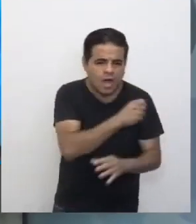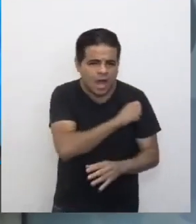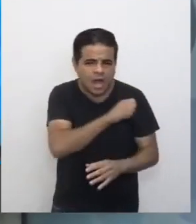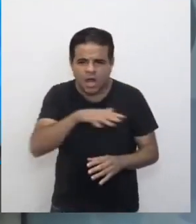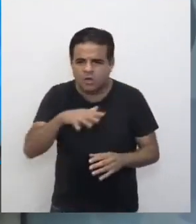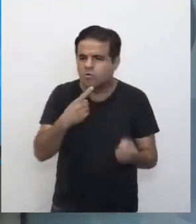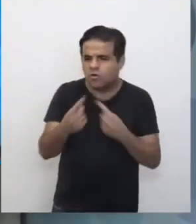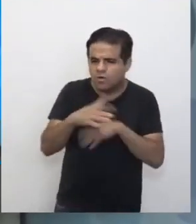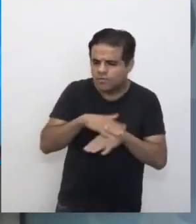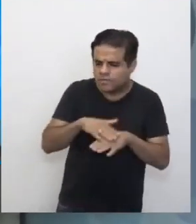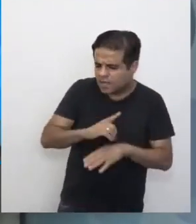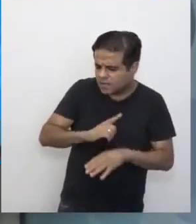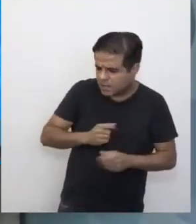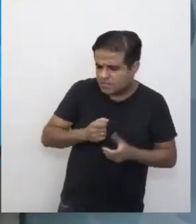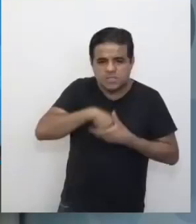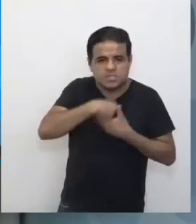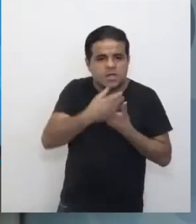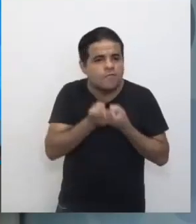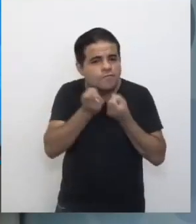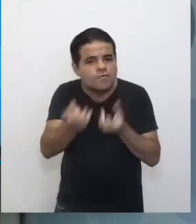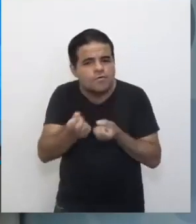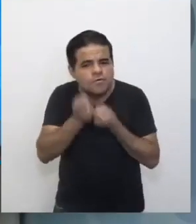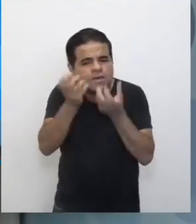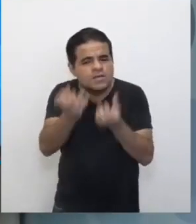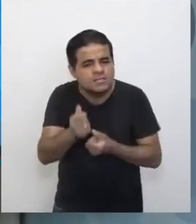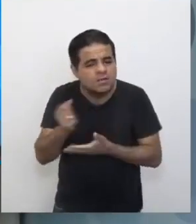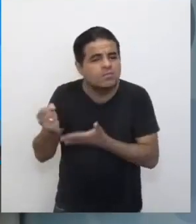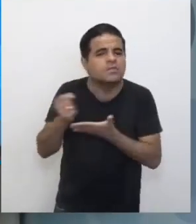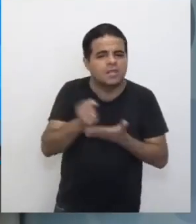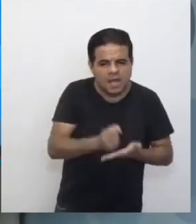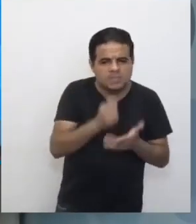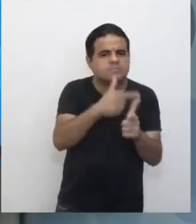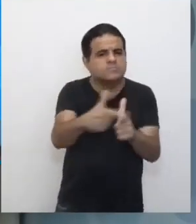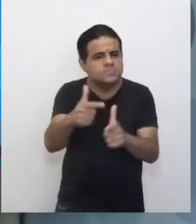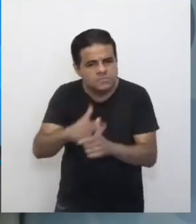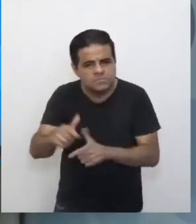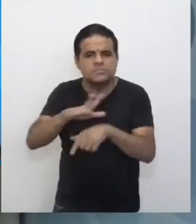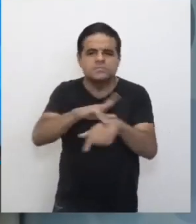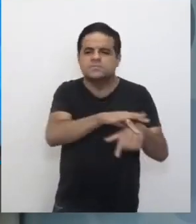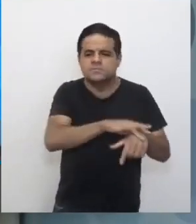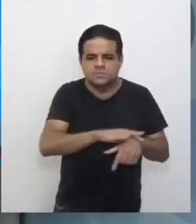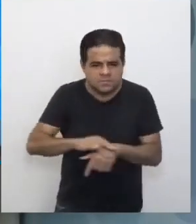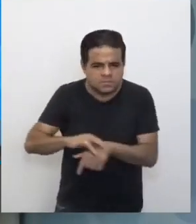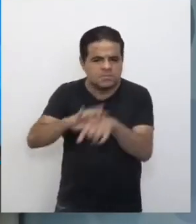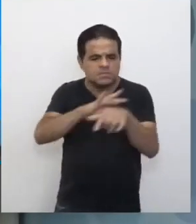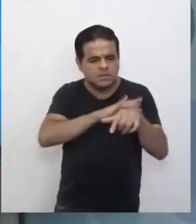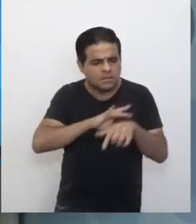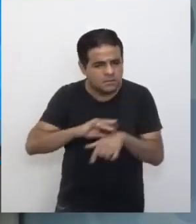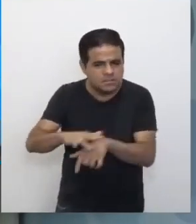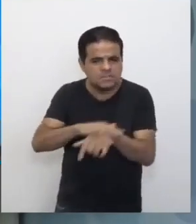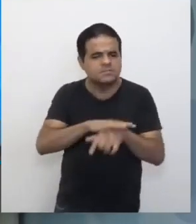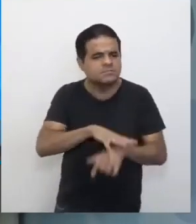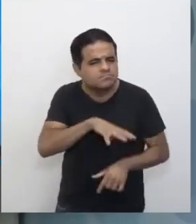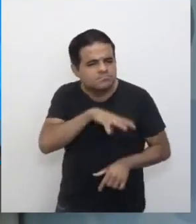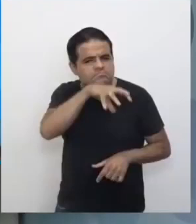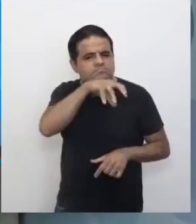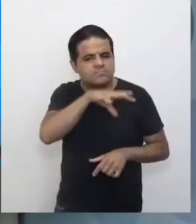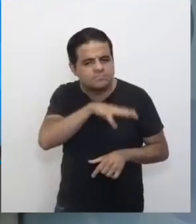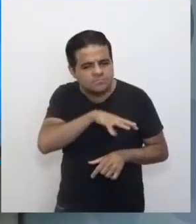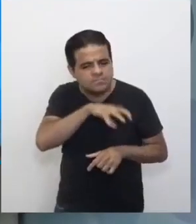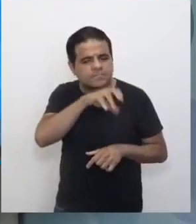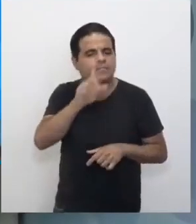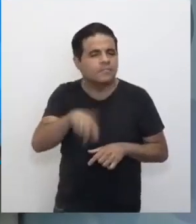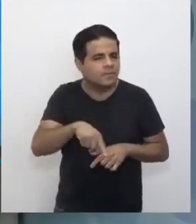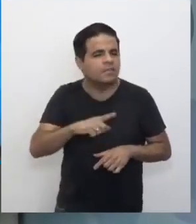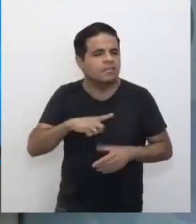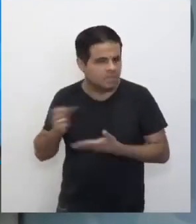alguém, ele tem um pouco mais de repertório. Traz problemas para as doenças respiratórias, né? Traz doenças respiratórias,